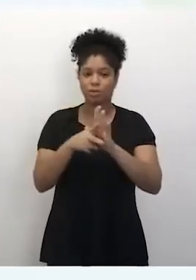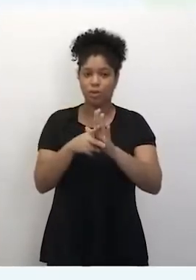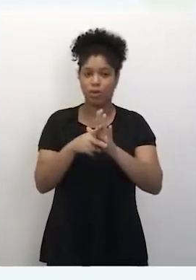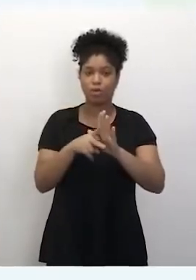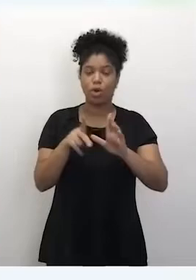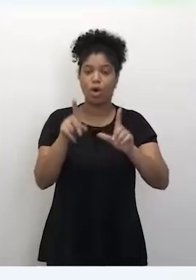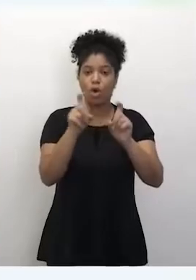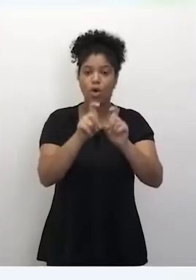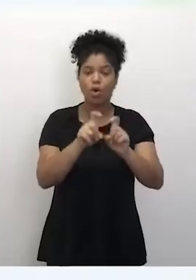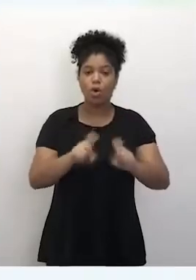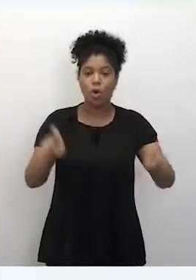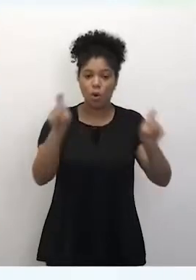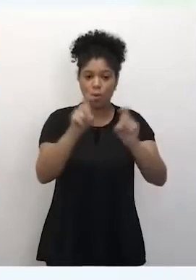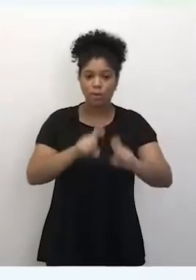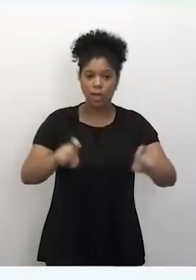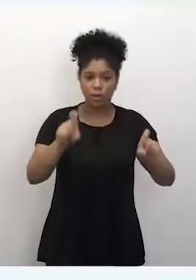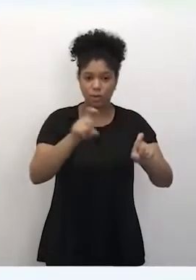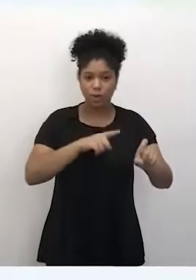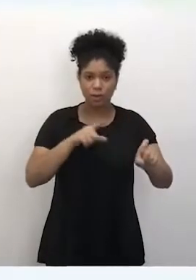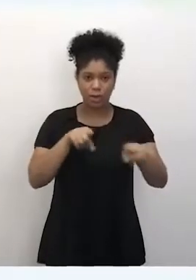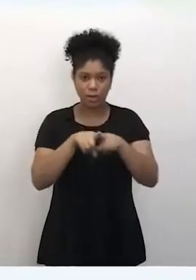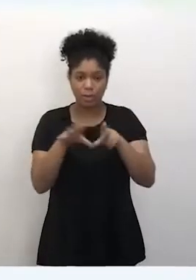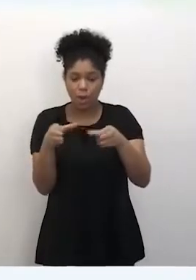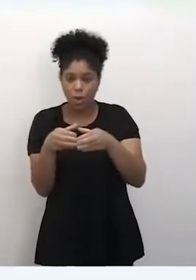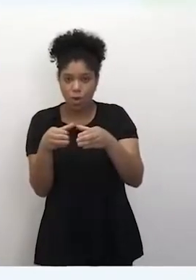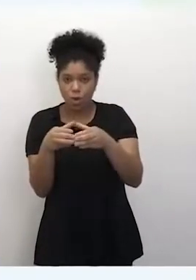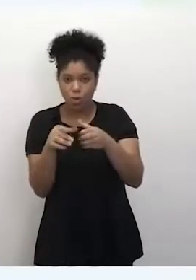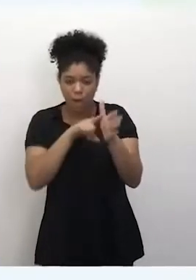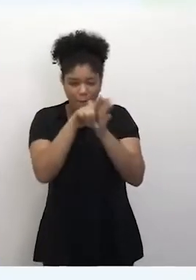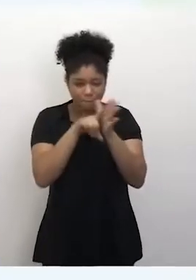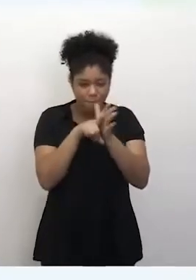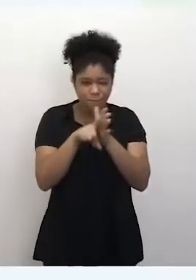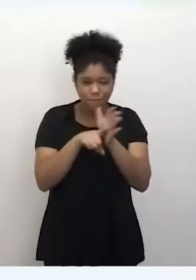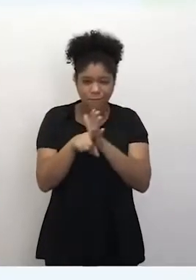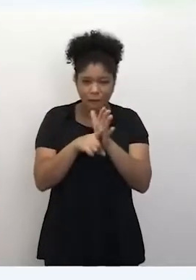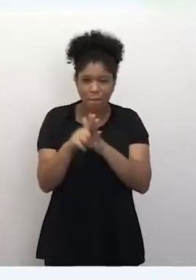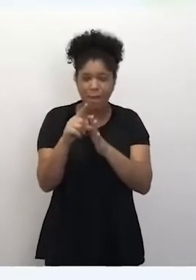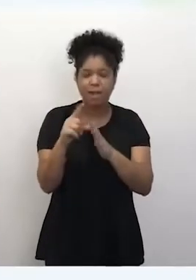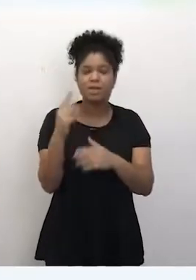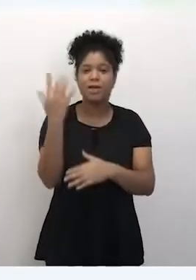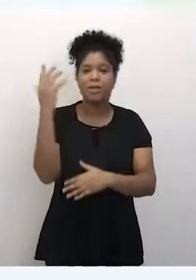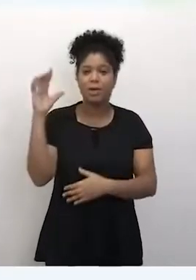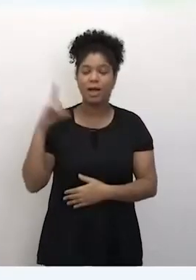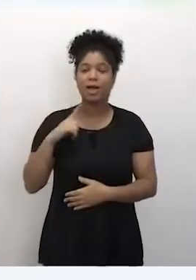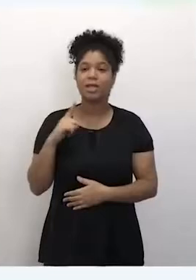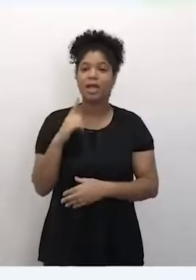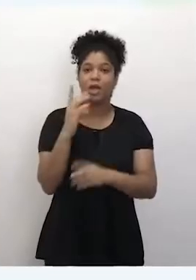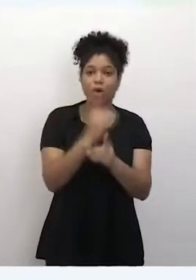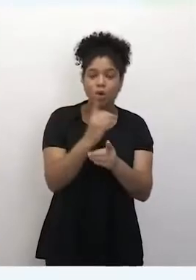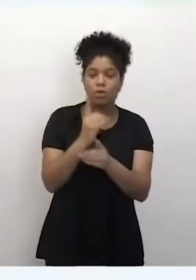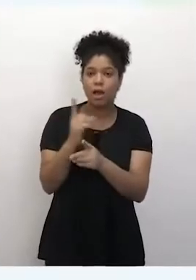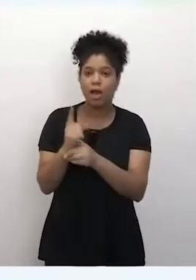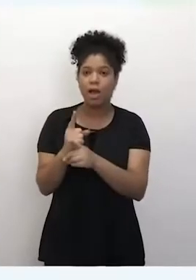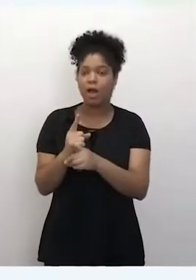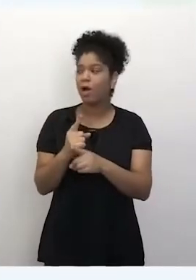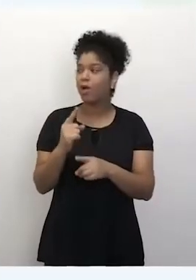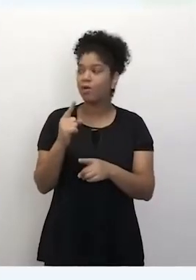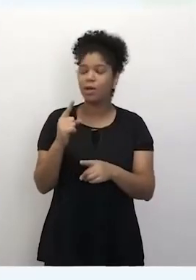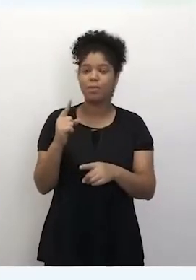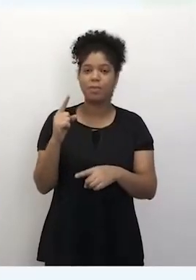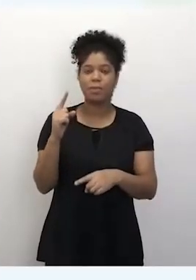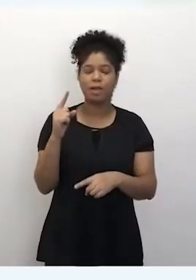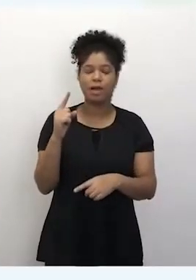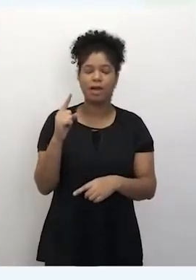supercomputador, combinados à expertise do grupo de meteorologistas, são realizadas as previsões de tempo para os próximos